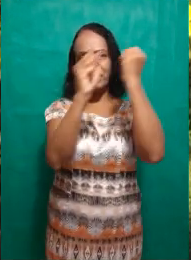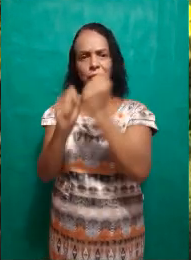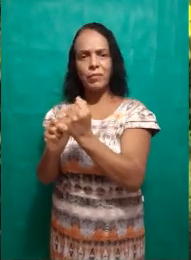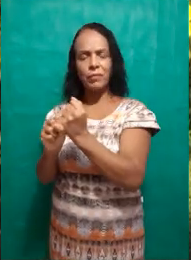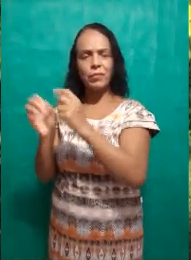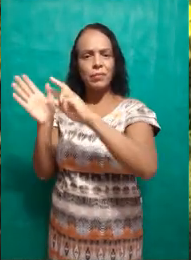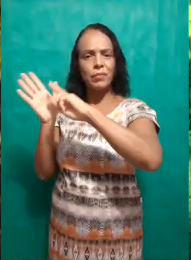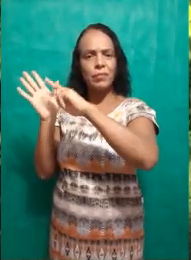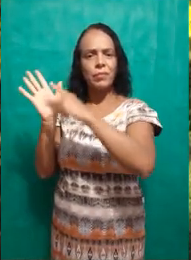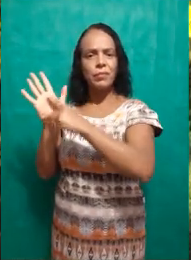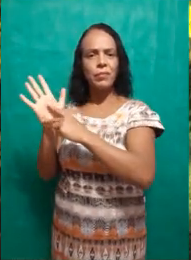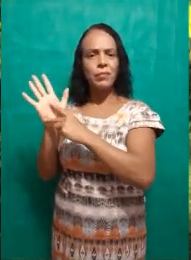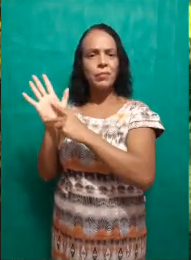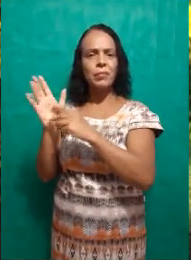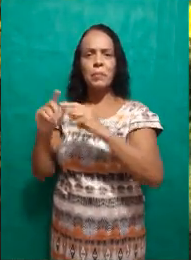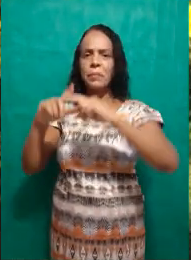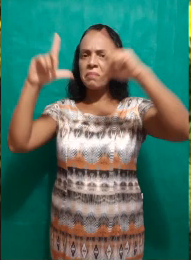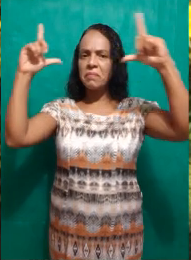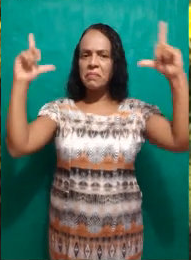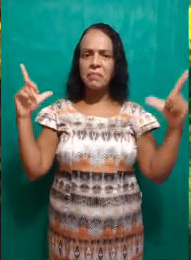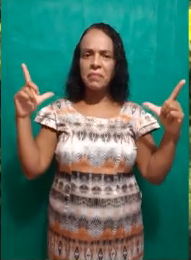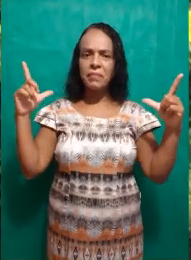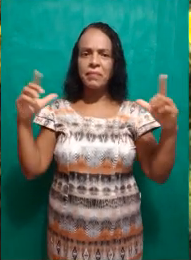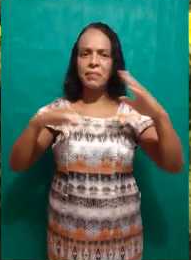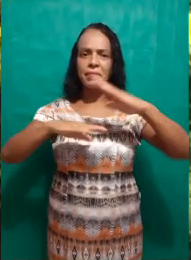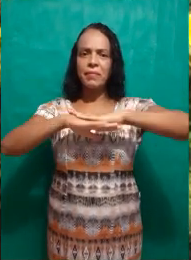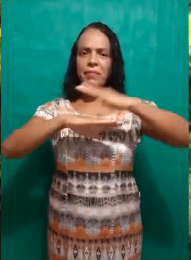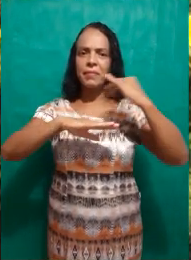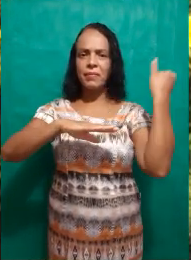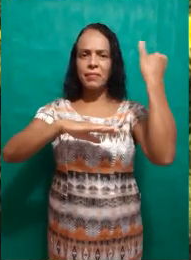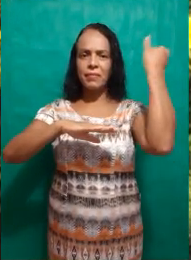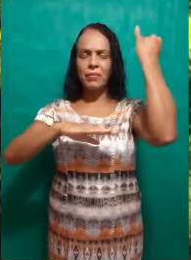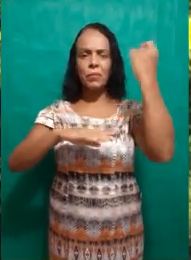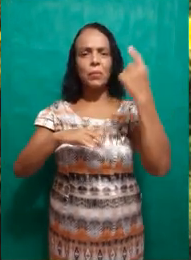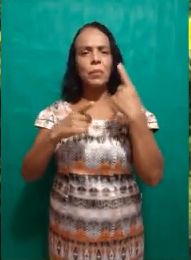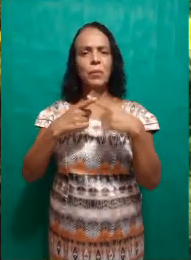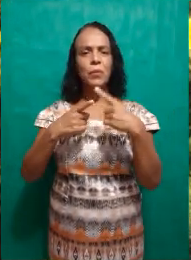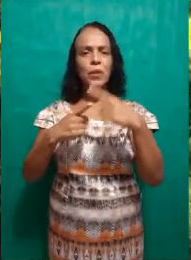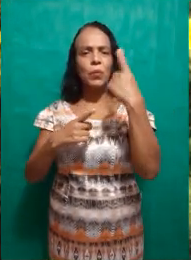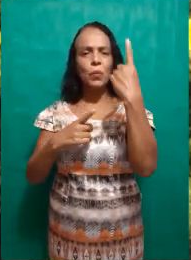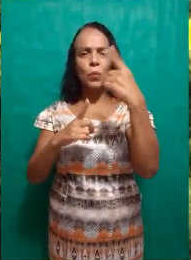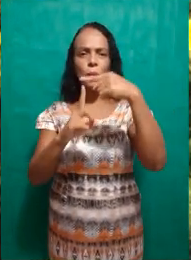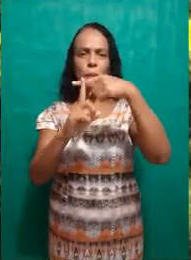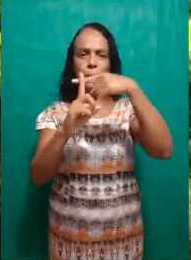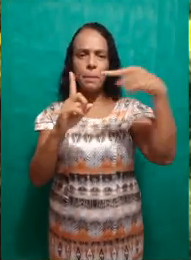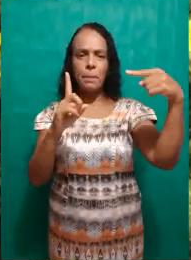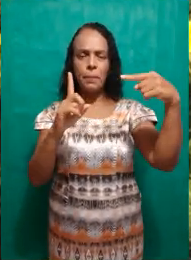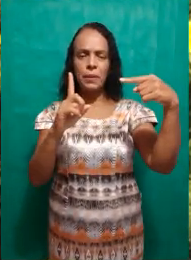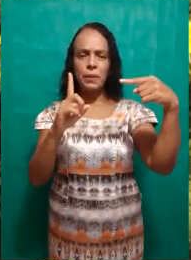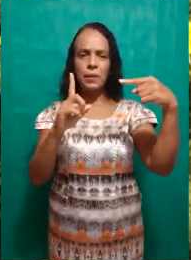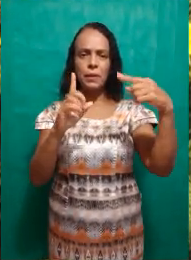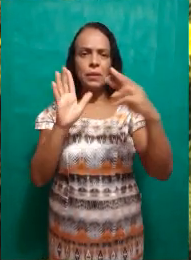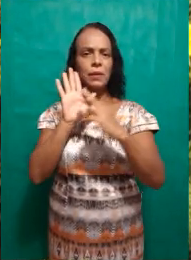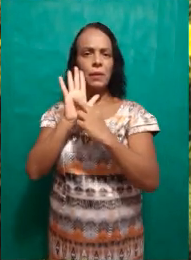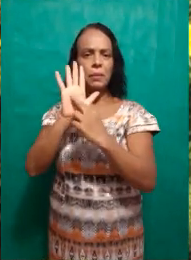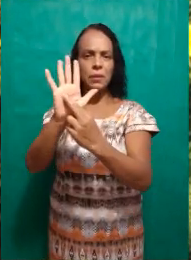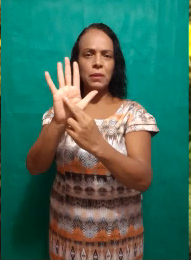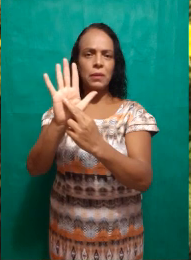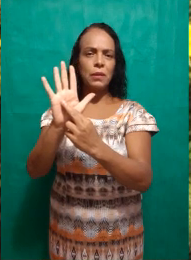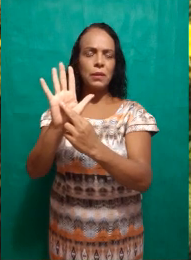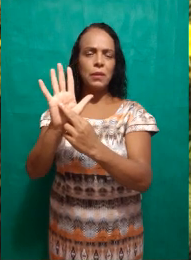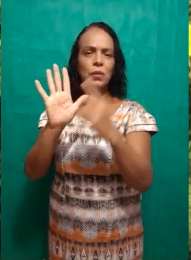um significado ainda muito maior, porque em um braço se